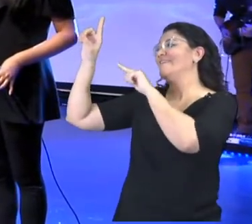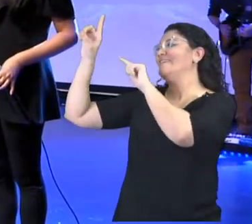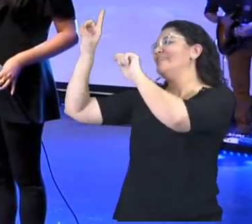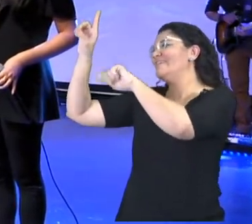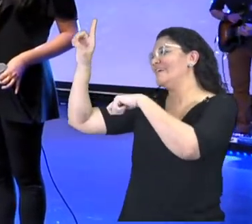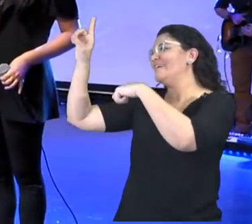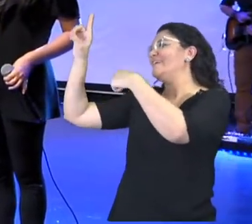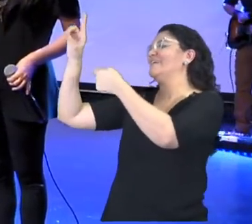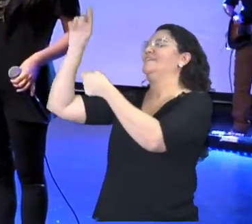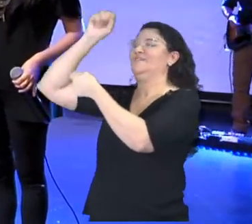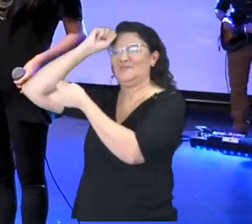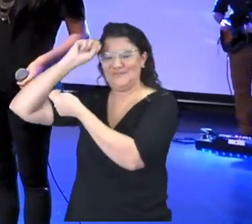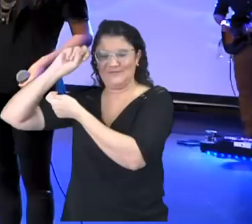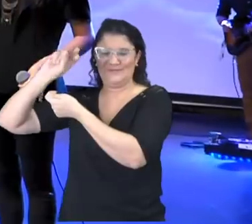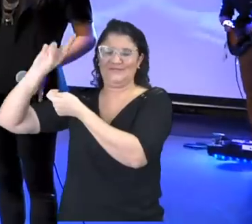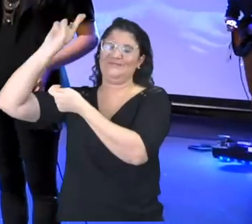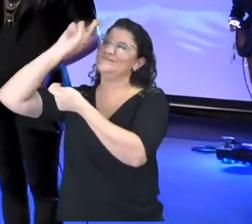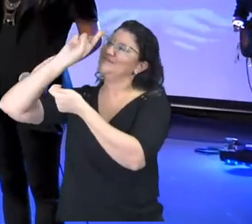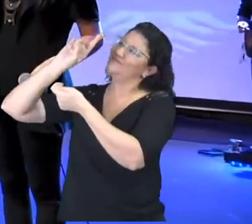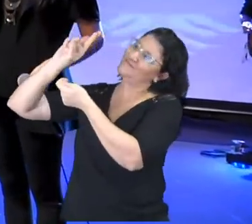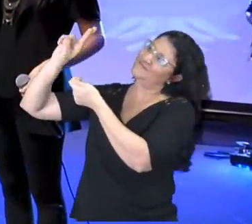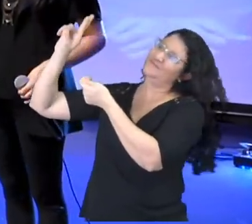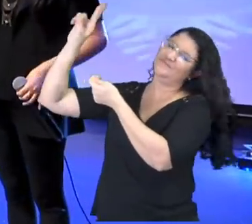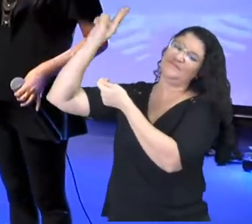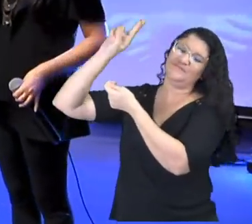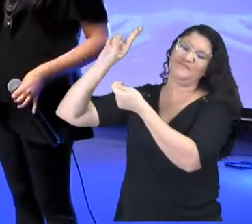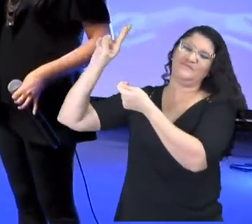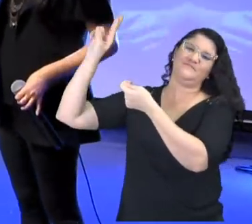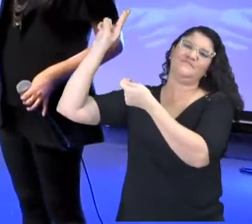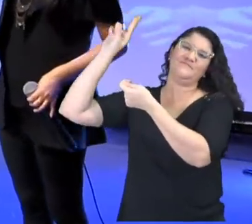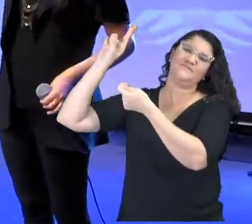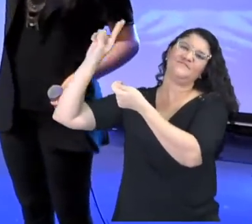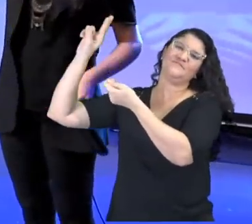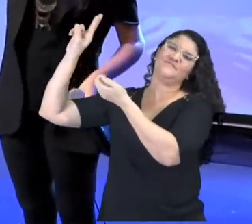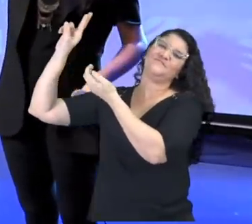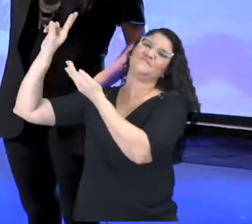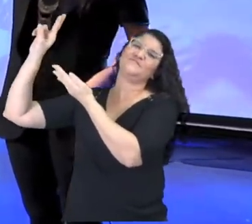Ele é o Senhor.